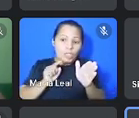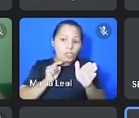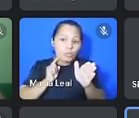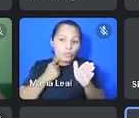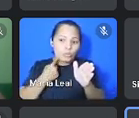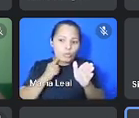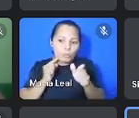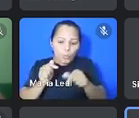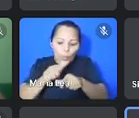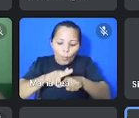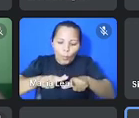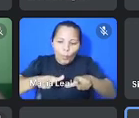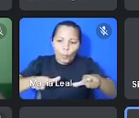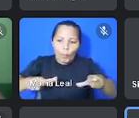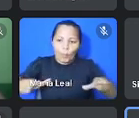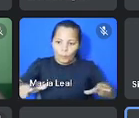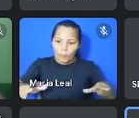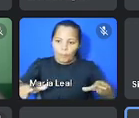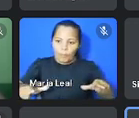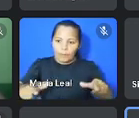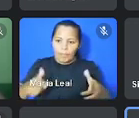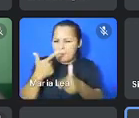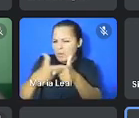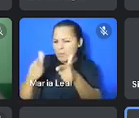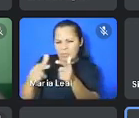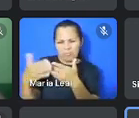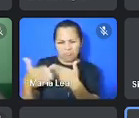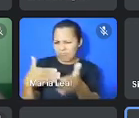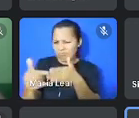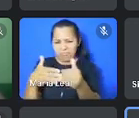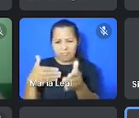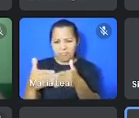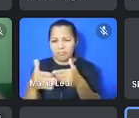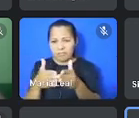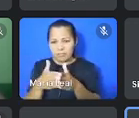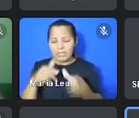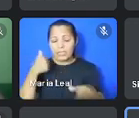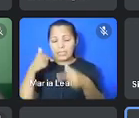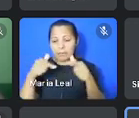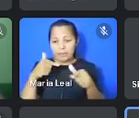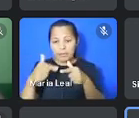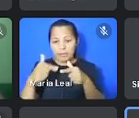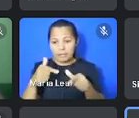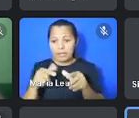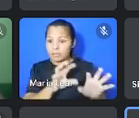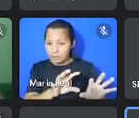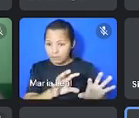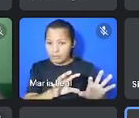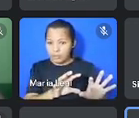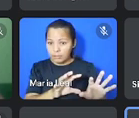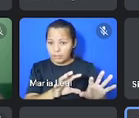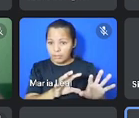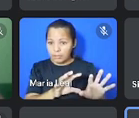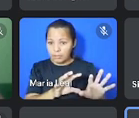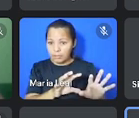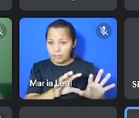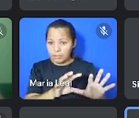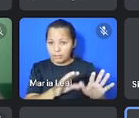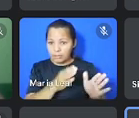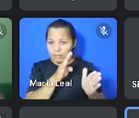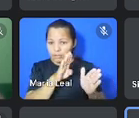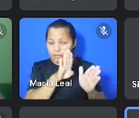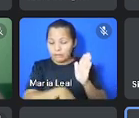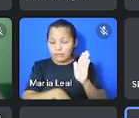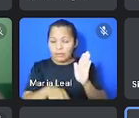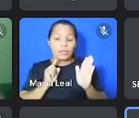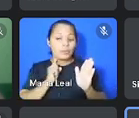poço, qualquer problema que você tiver, você for trabalhar da mesma forma como esse modelo de despoluição, ele